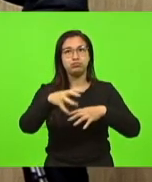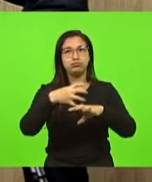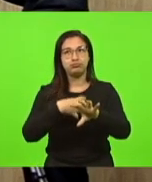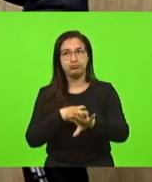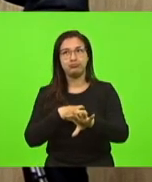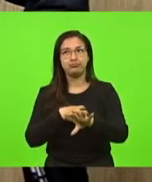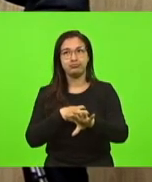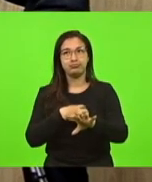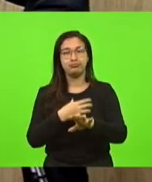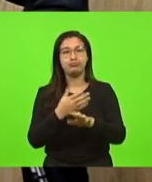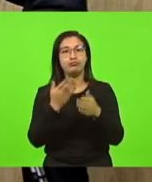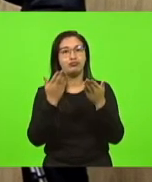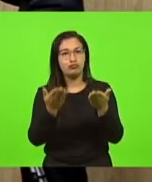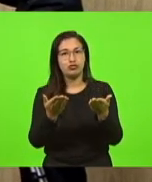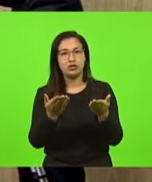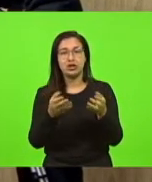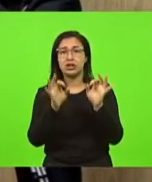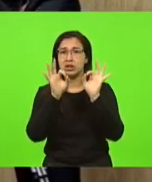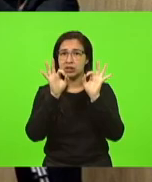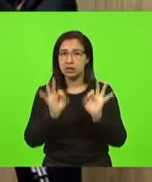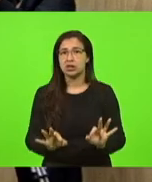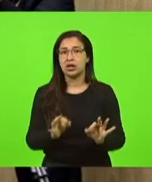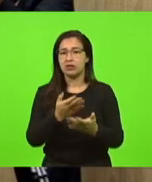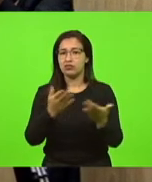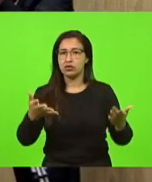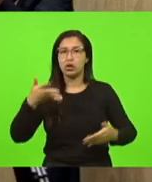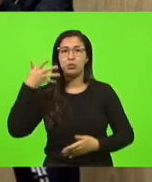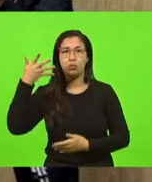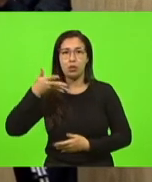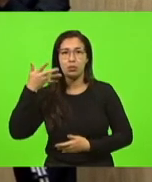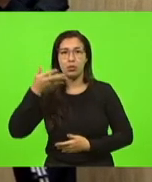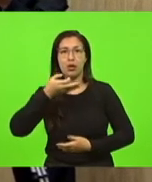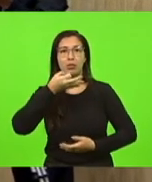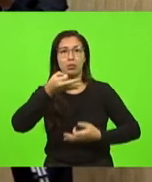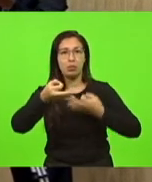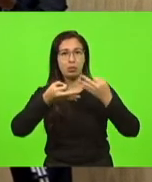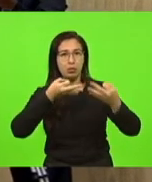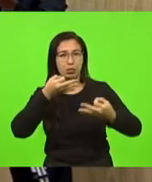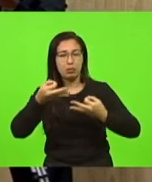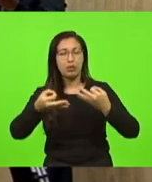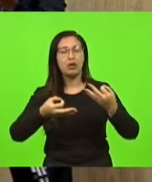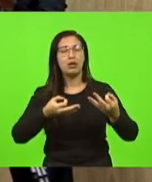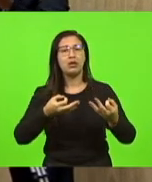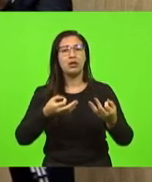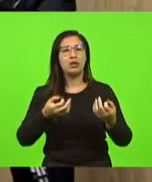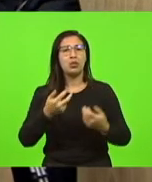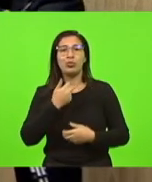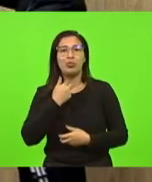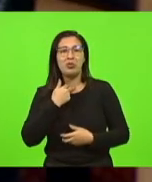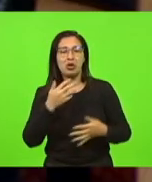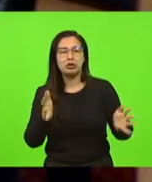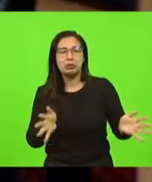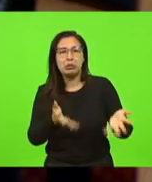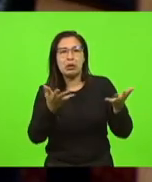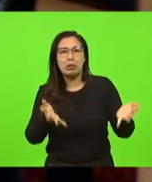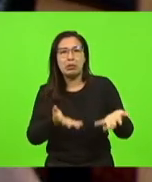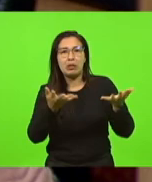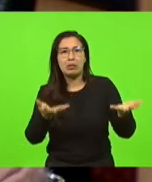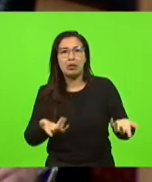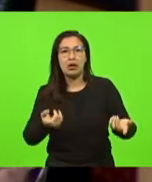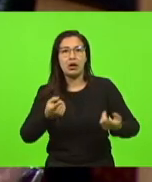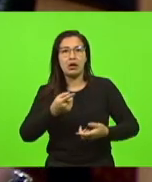que a senhora está coberta de razão em suas palavras. De fato, em nenhuma circunstância se pode estimular o discurso de